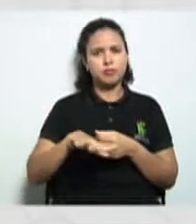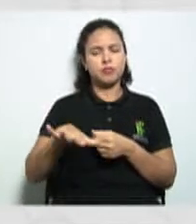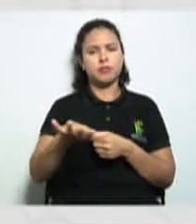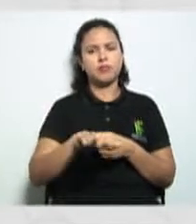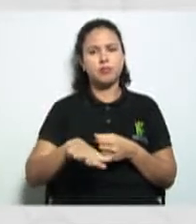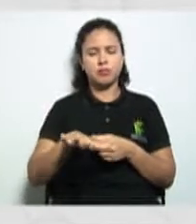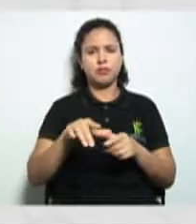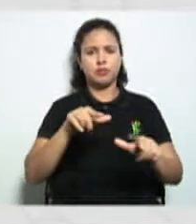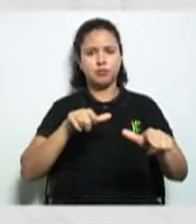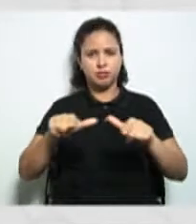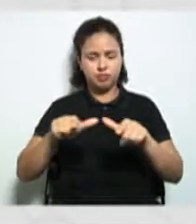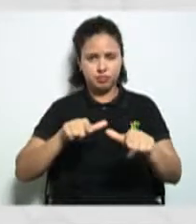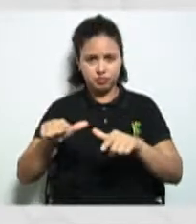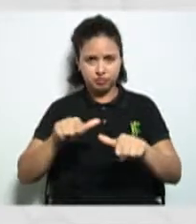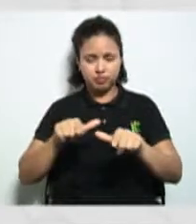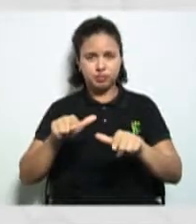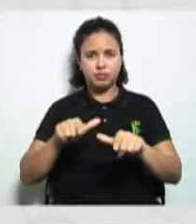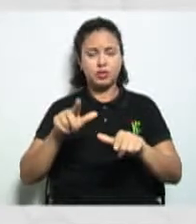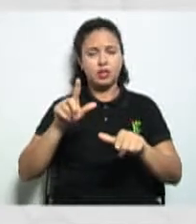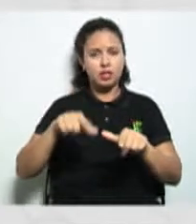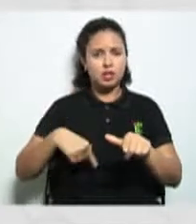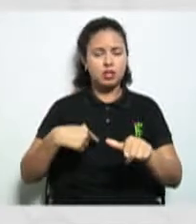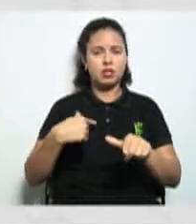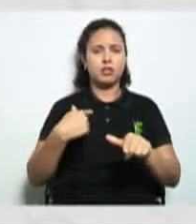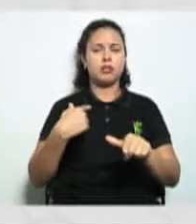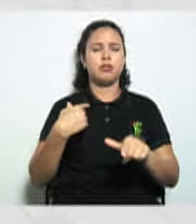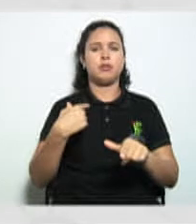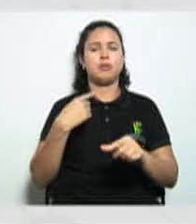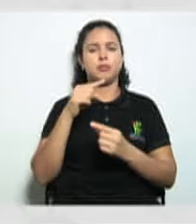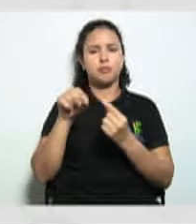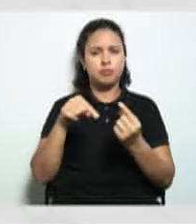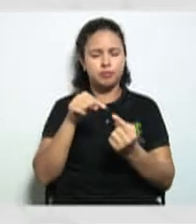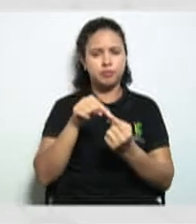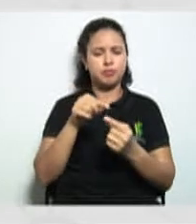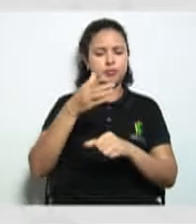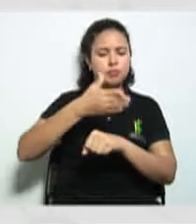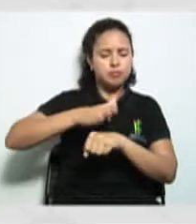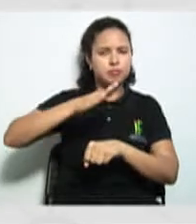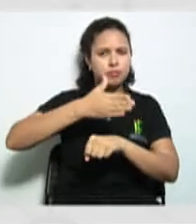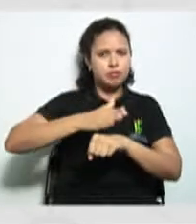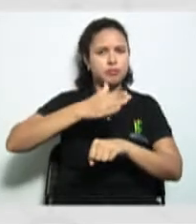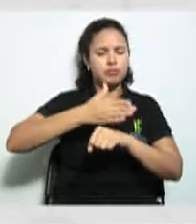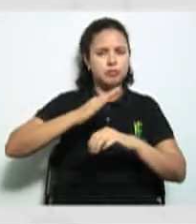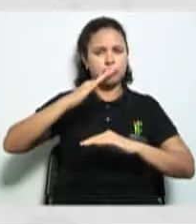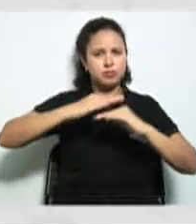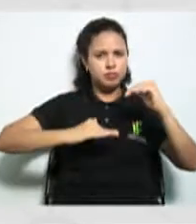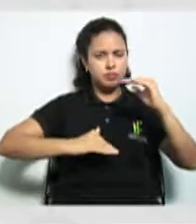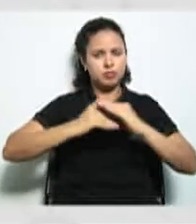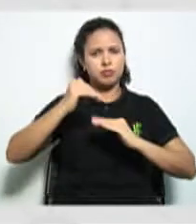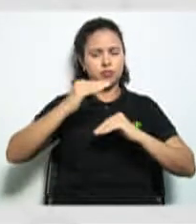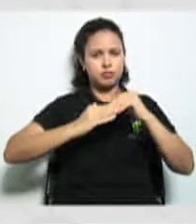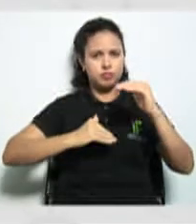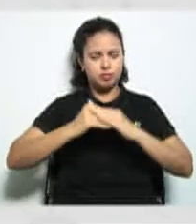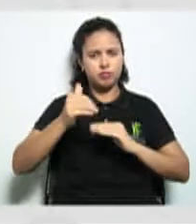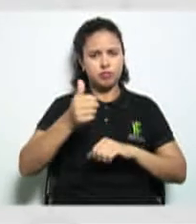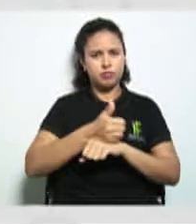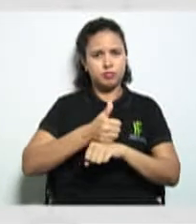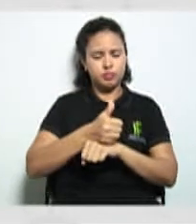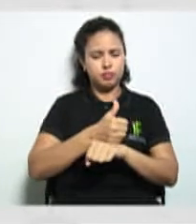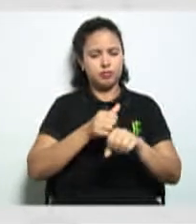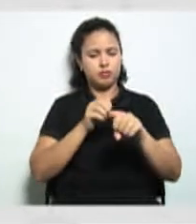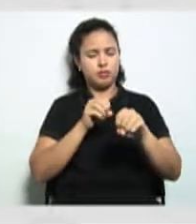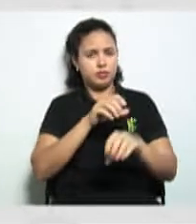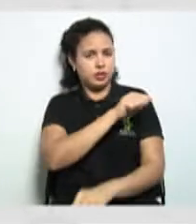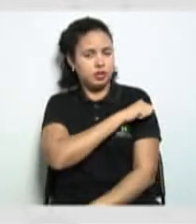de trabalho, né, que visa a preparação para o trabalho produtivo de educandos que estejam